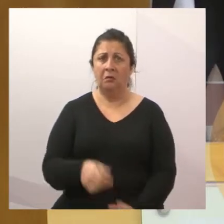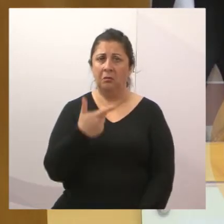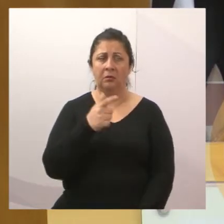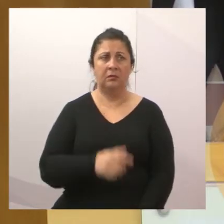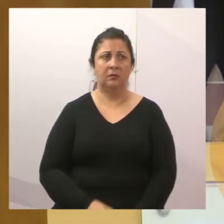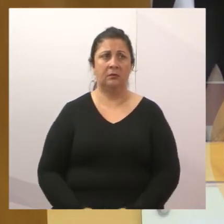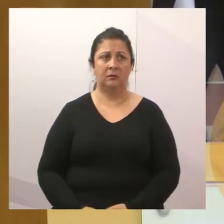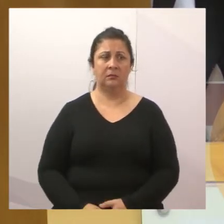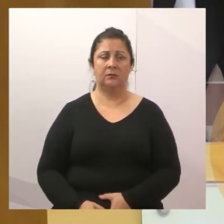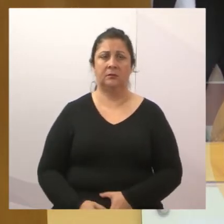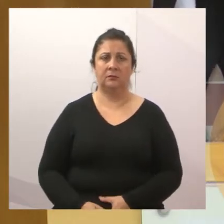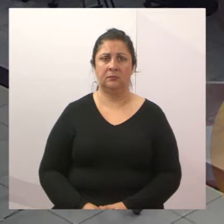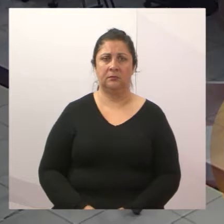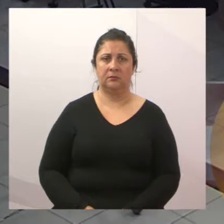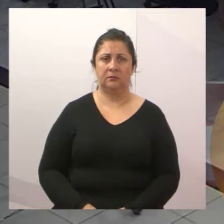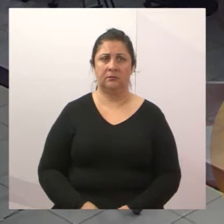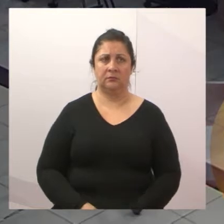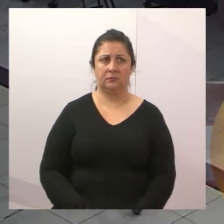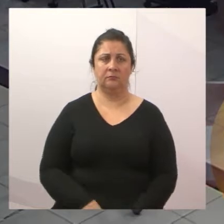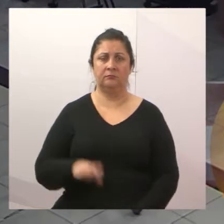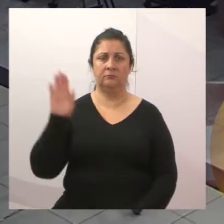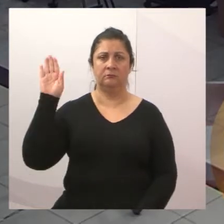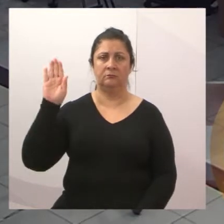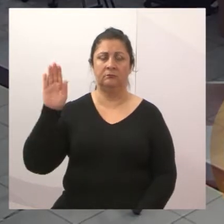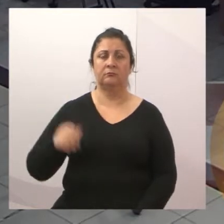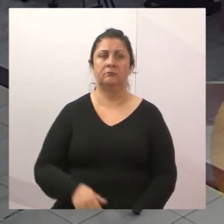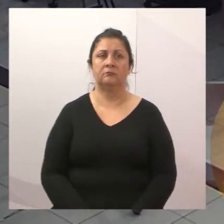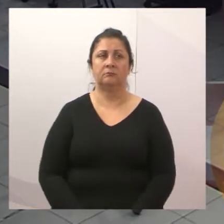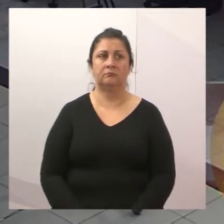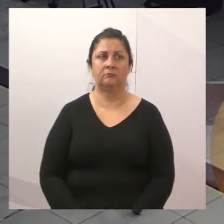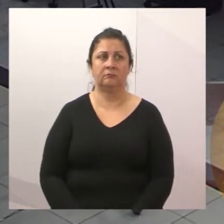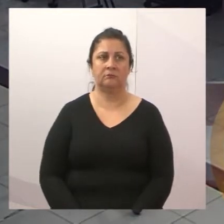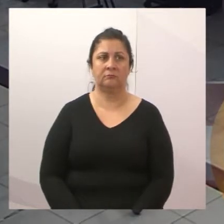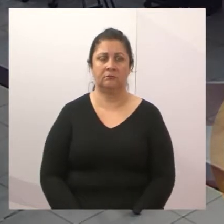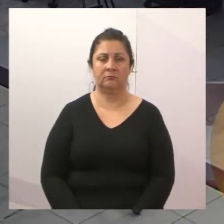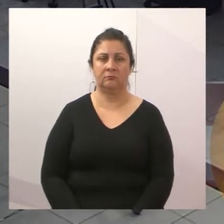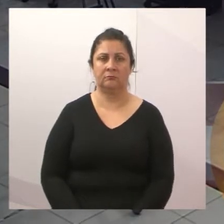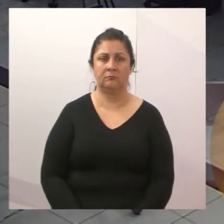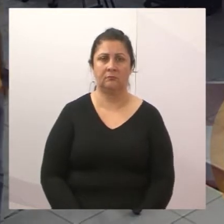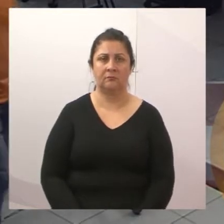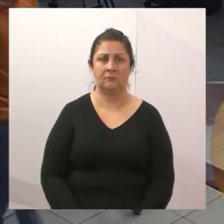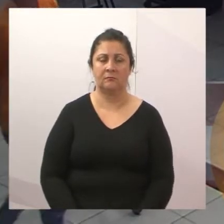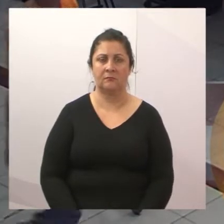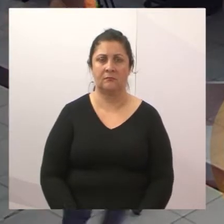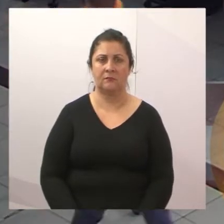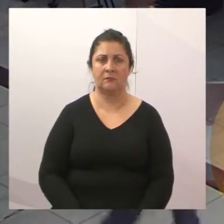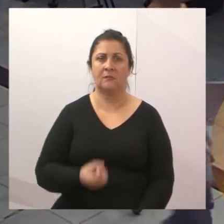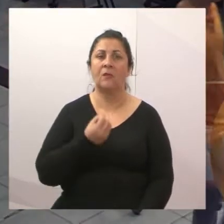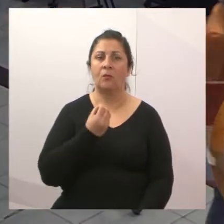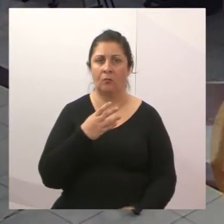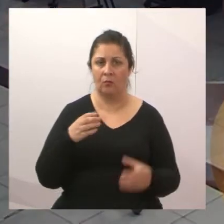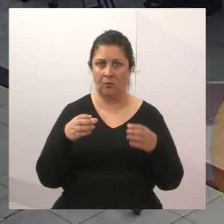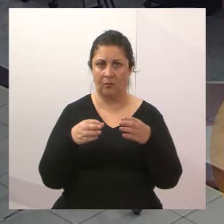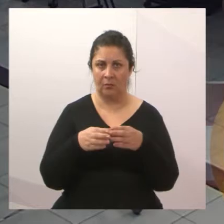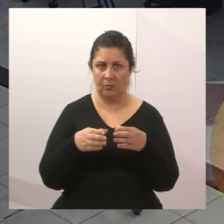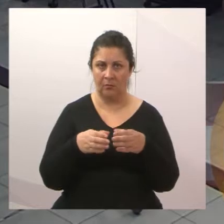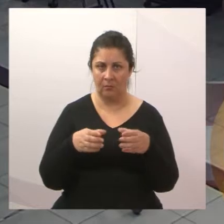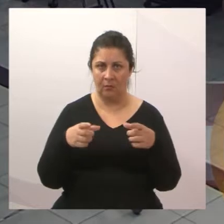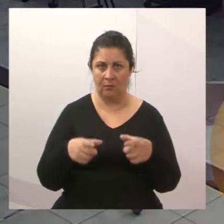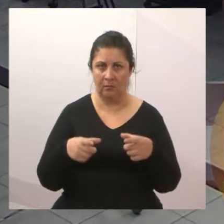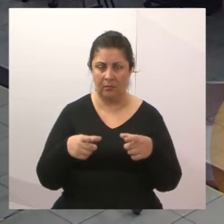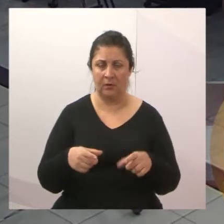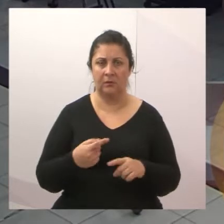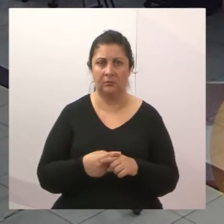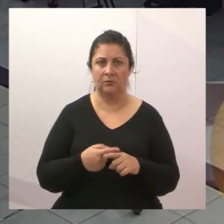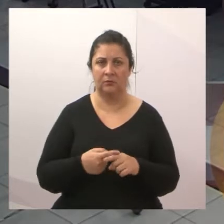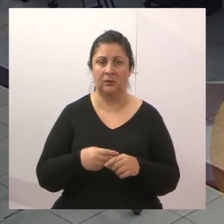não. Só justificando um pouquinho sobre o Bom Prato, até porque foi um pedido que eu mesma realizei enquanto secretária de Assistência Social, uma vez que esse projeto